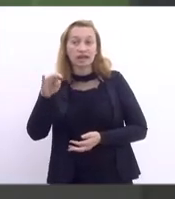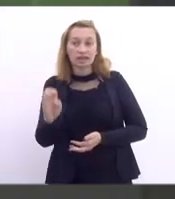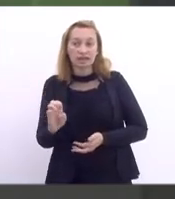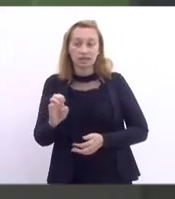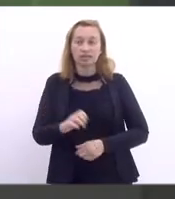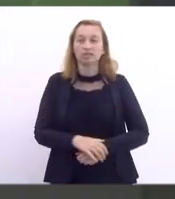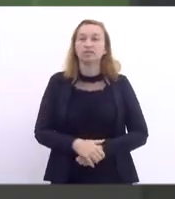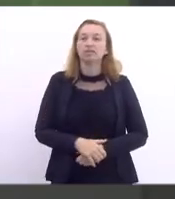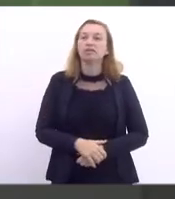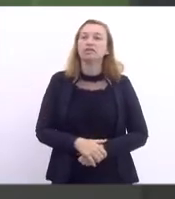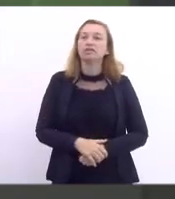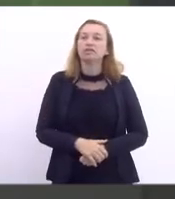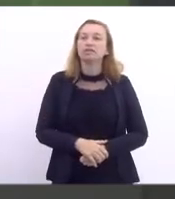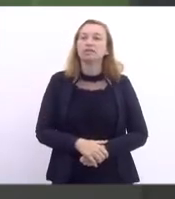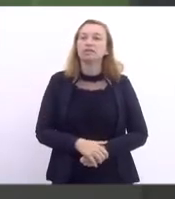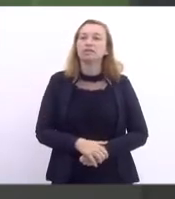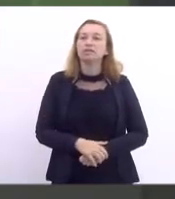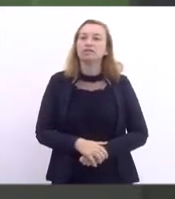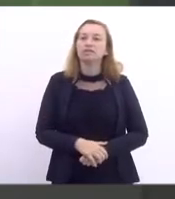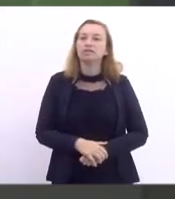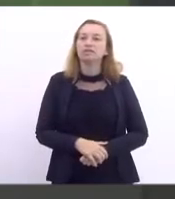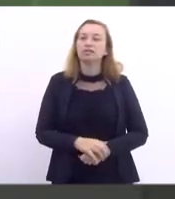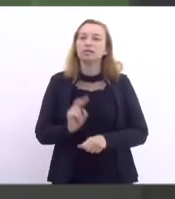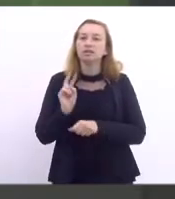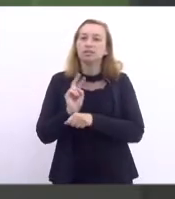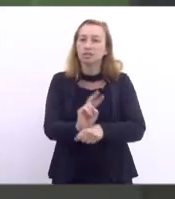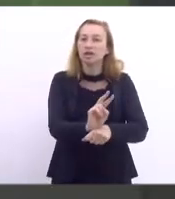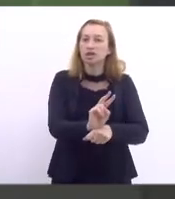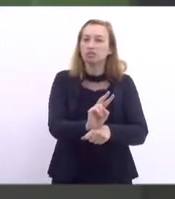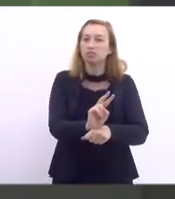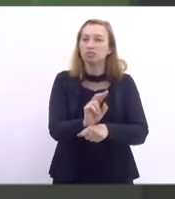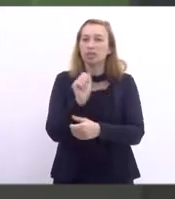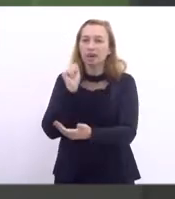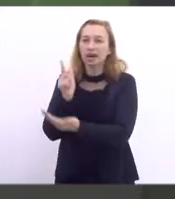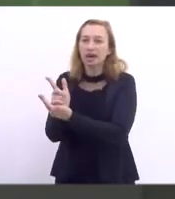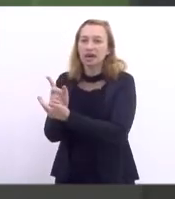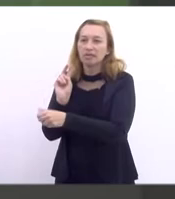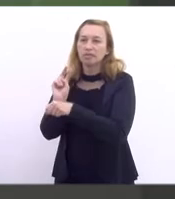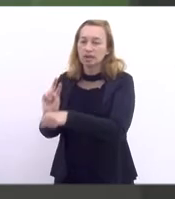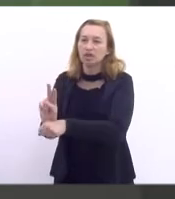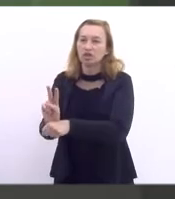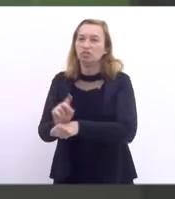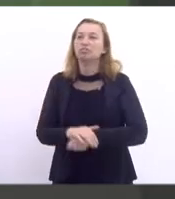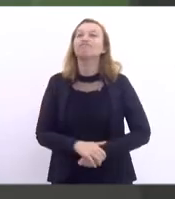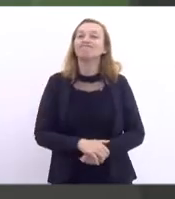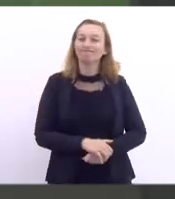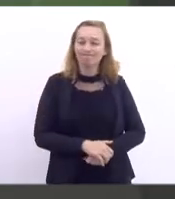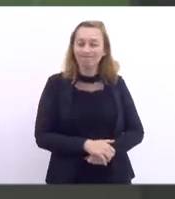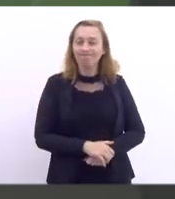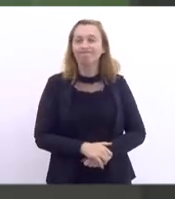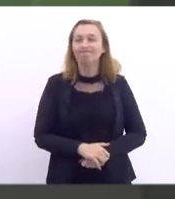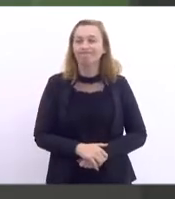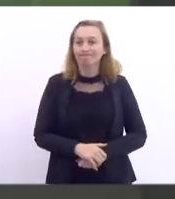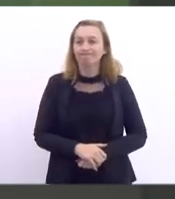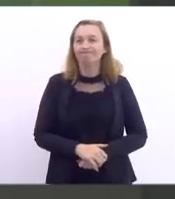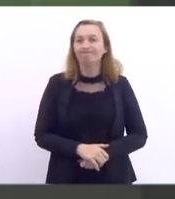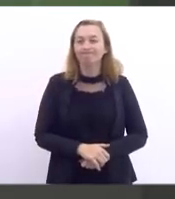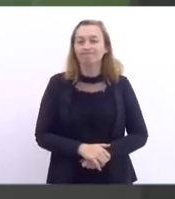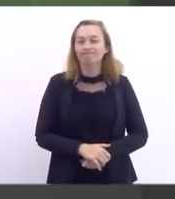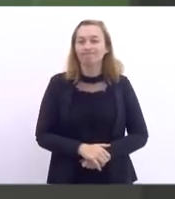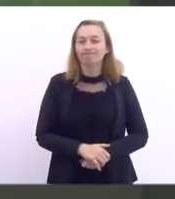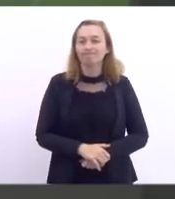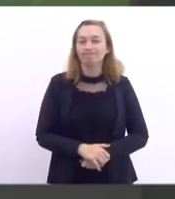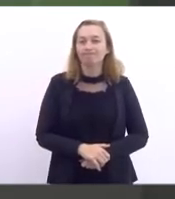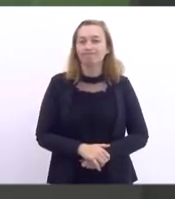Ah tá a tomar empréstimo para pagar empréstimo é a e é o